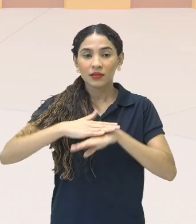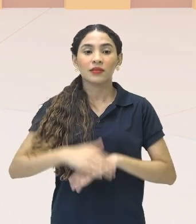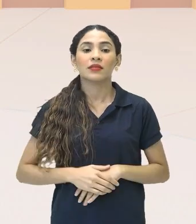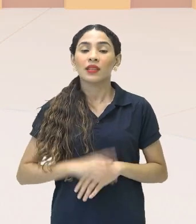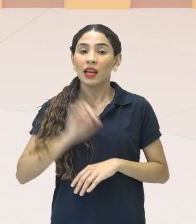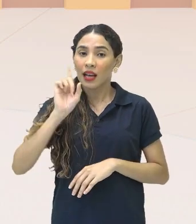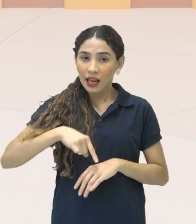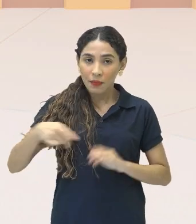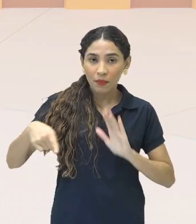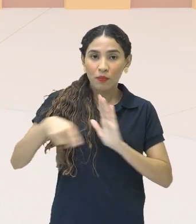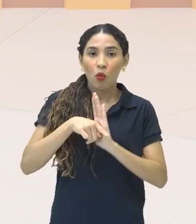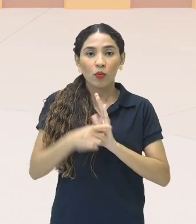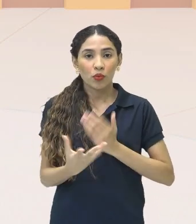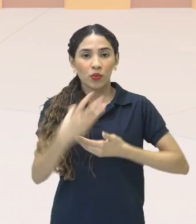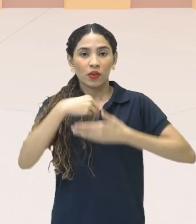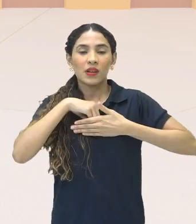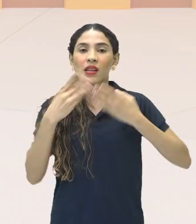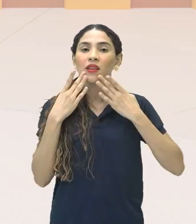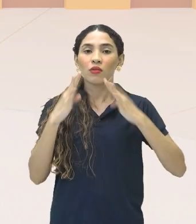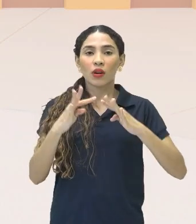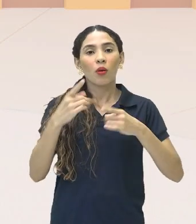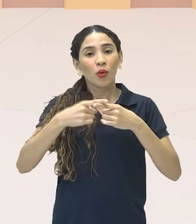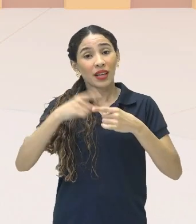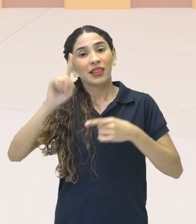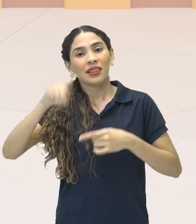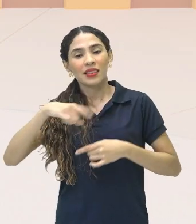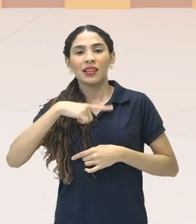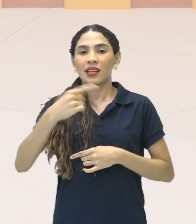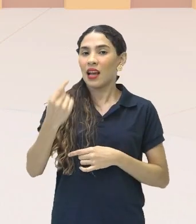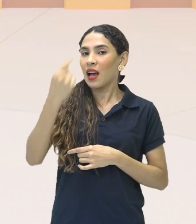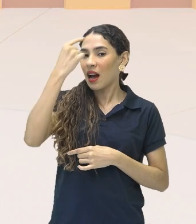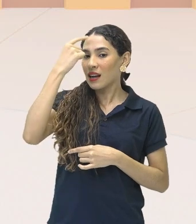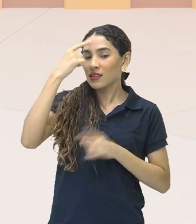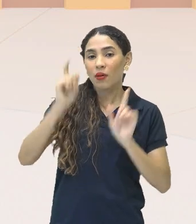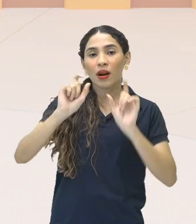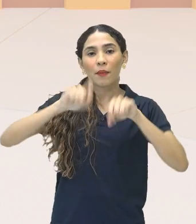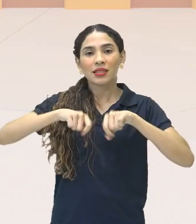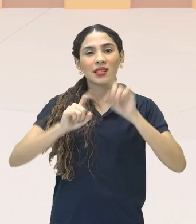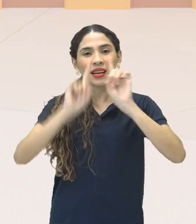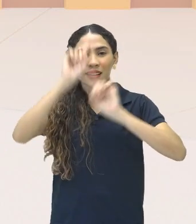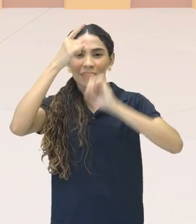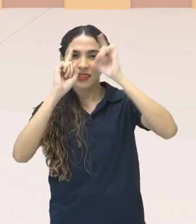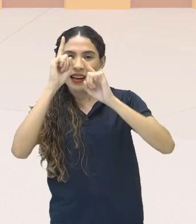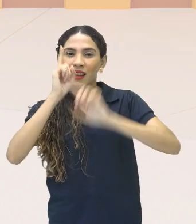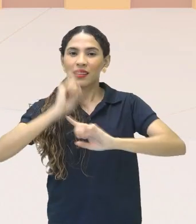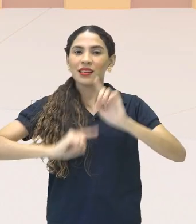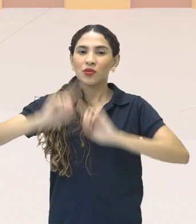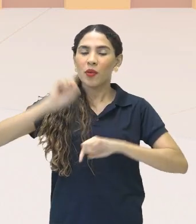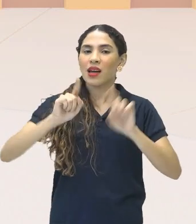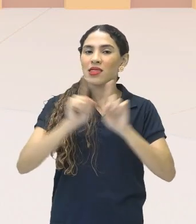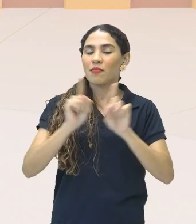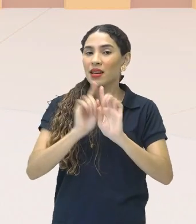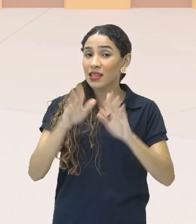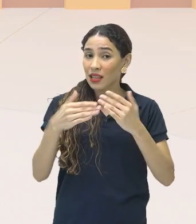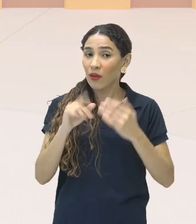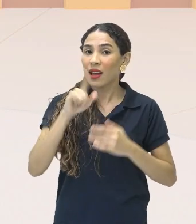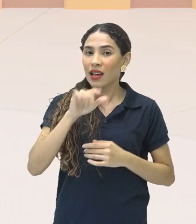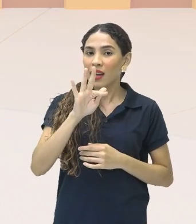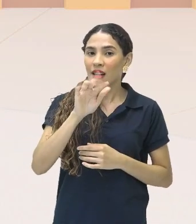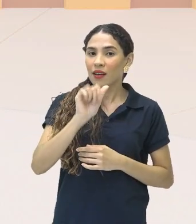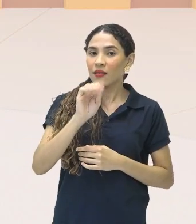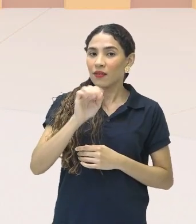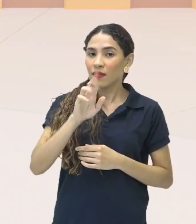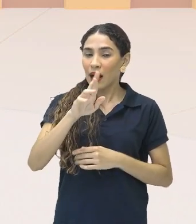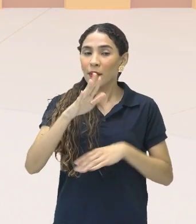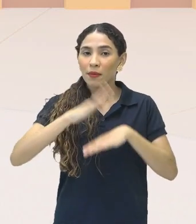Ele é isso na sua essência, porque ele tem uma razão, ele tem a capacidade de criar, de transformar. Então, ele é faber, ele fabrica,